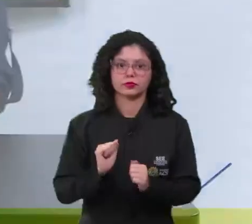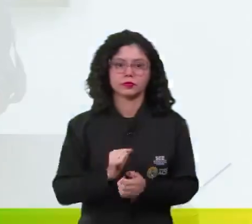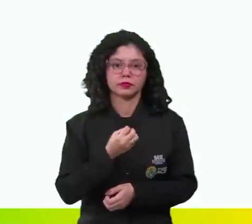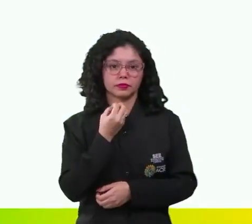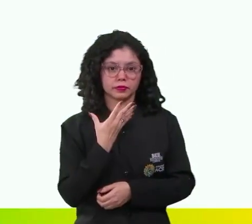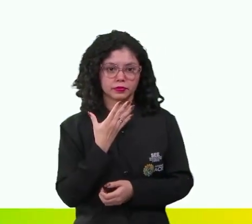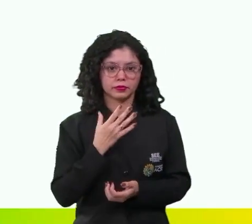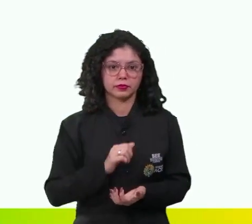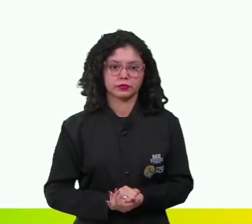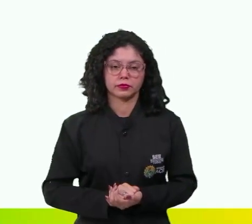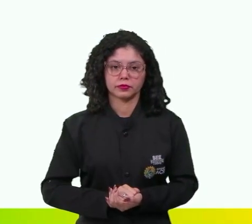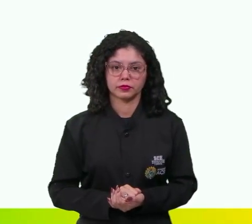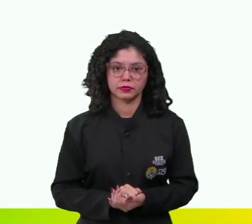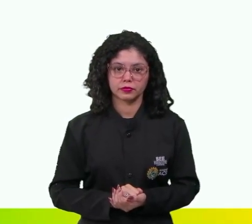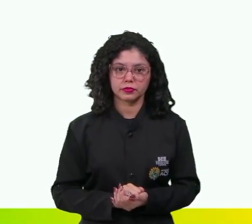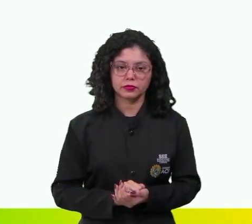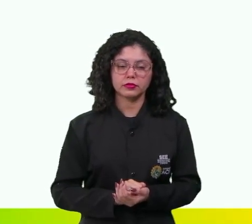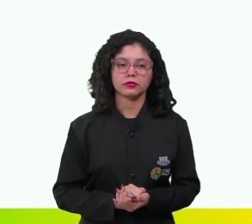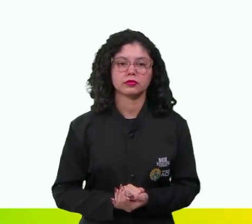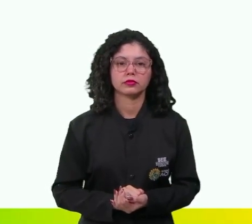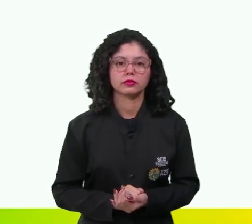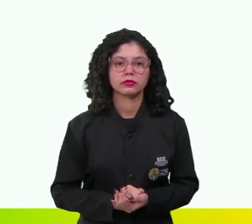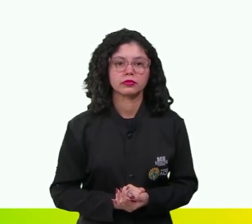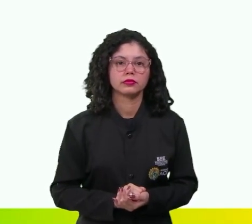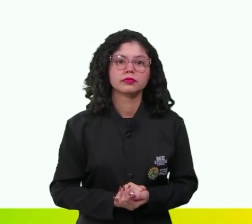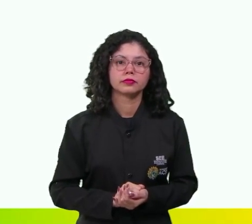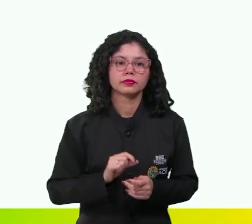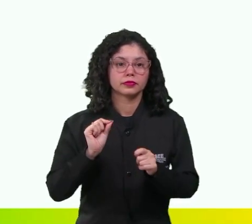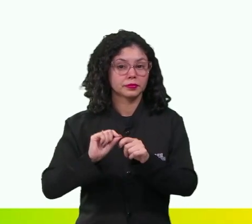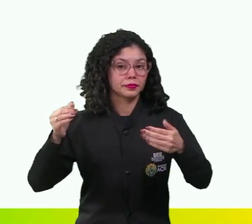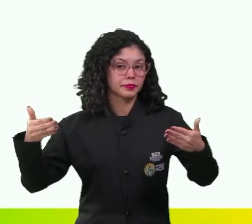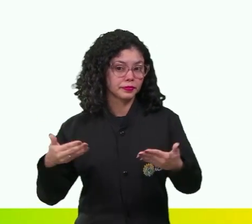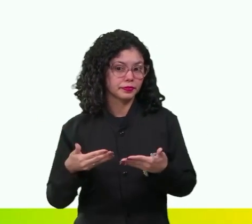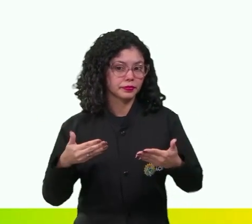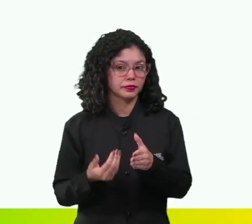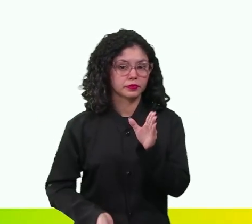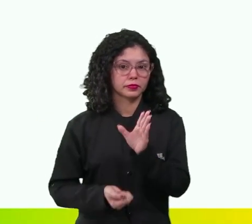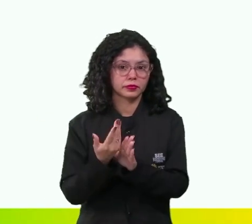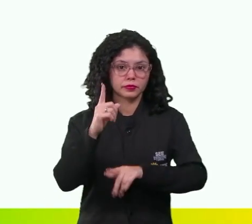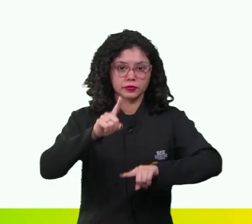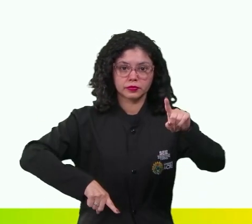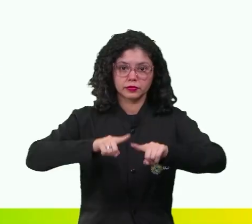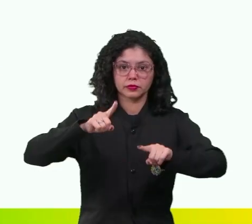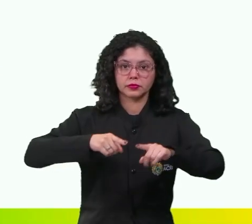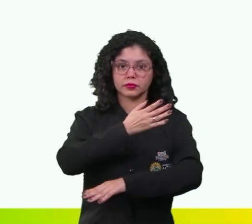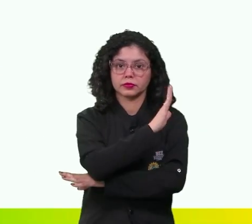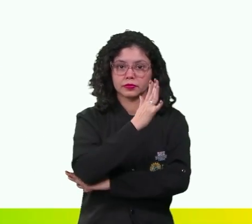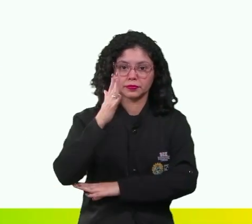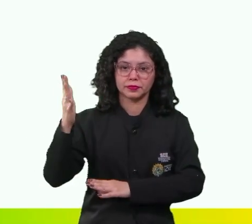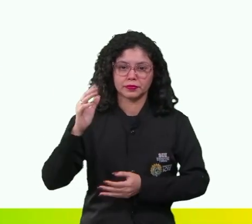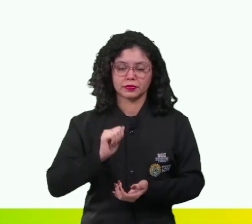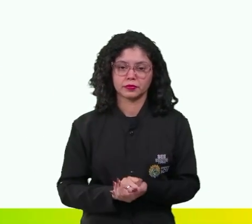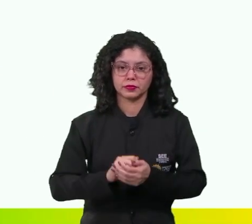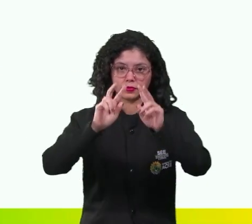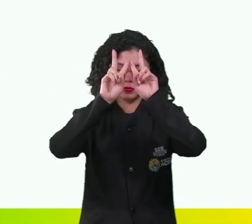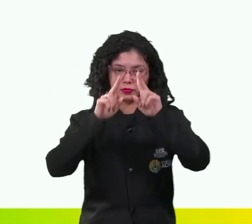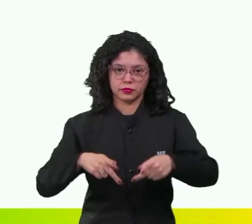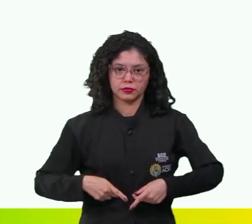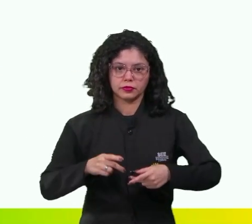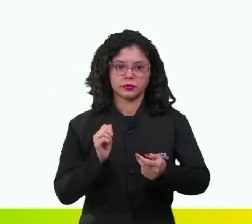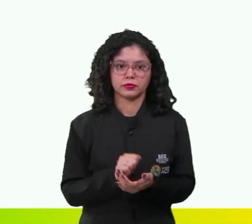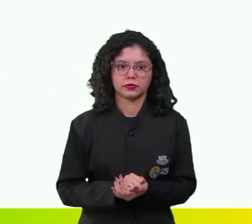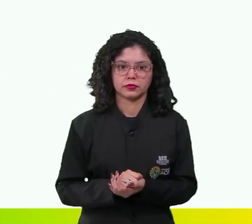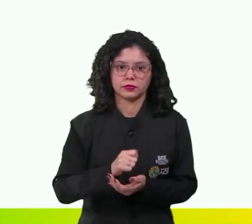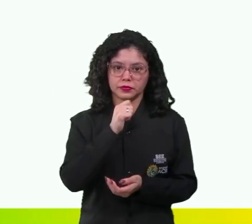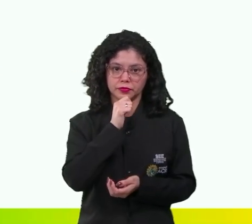Bom, então agora a gente vai tratar de recursos naturais e dependência humana. Então a gente